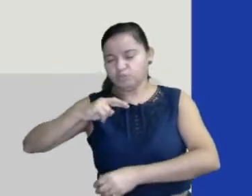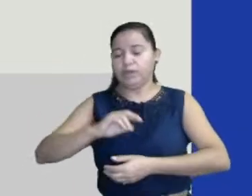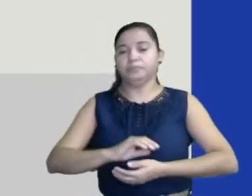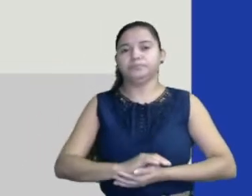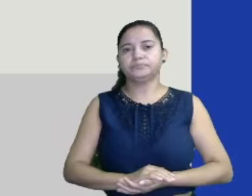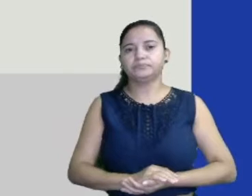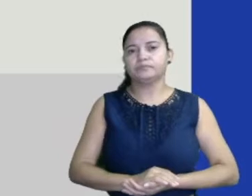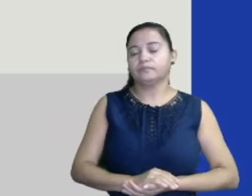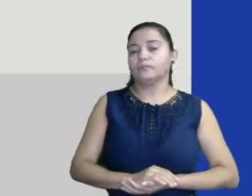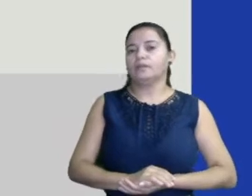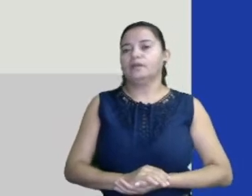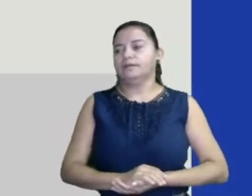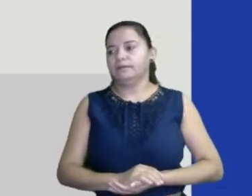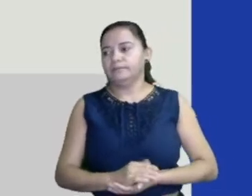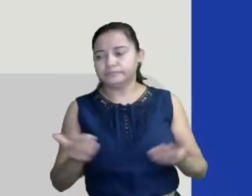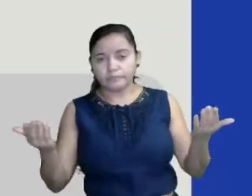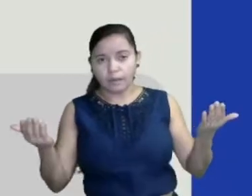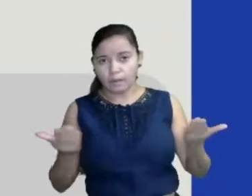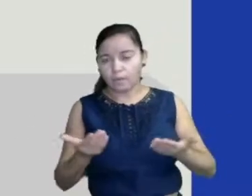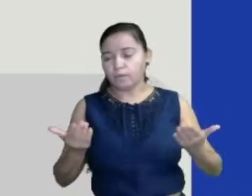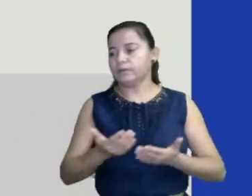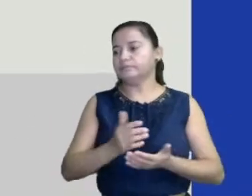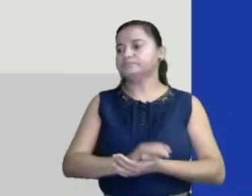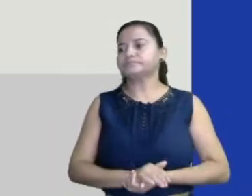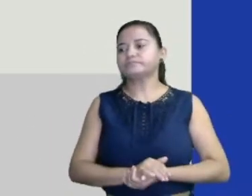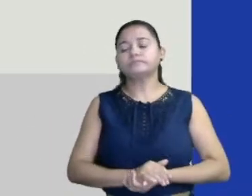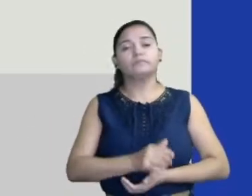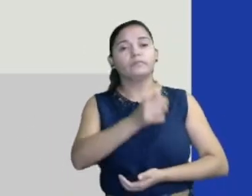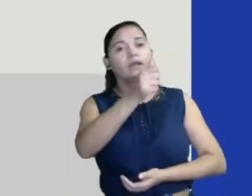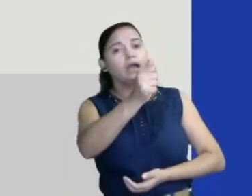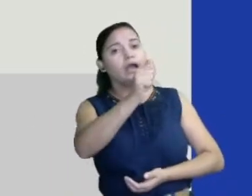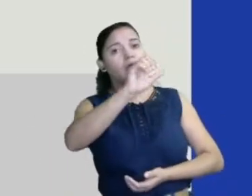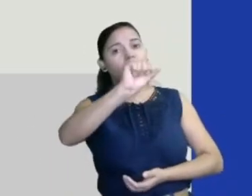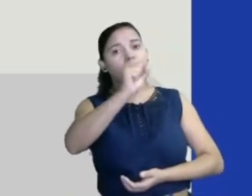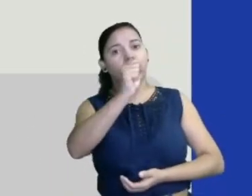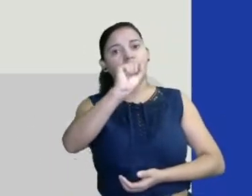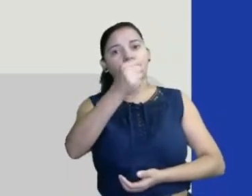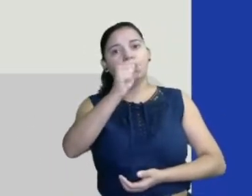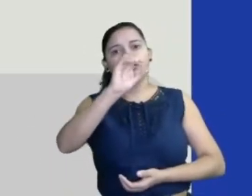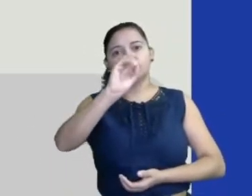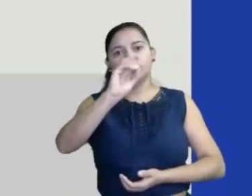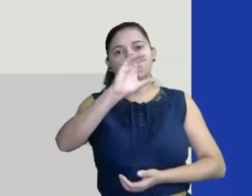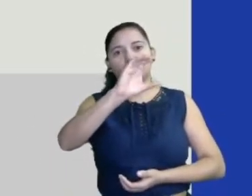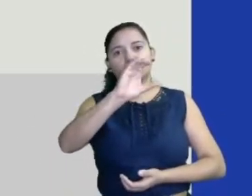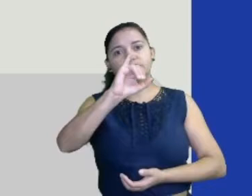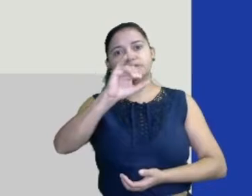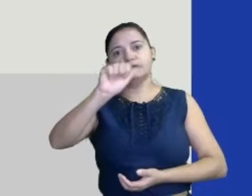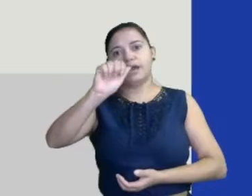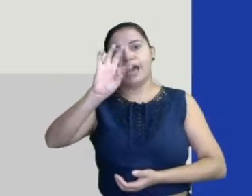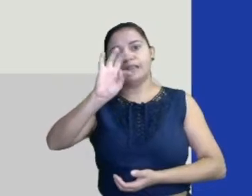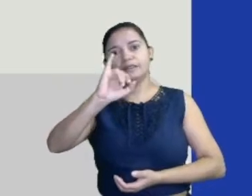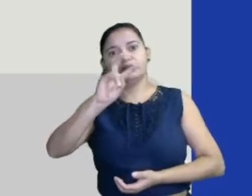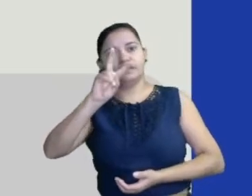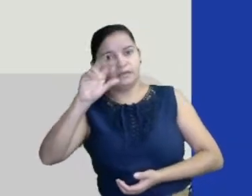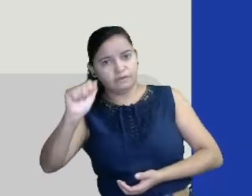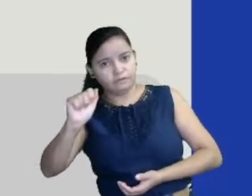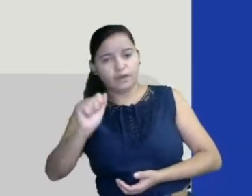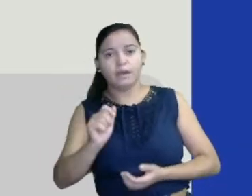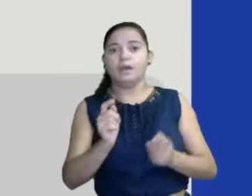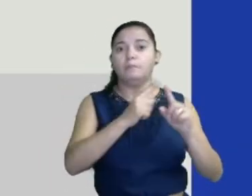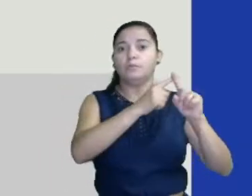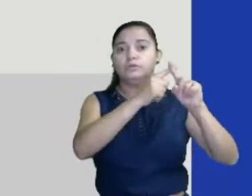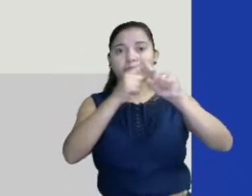próxima propriedade associativa numa multiplicação podemos associar fatores de forma